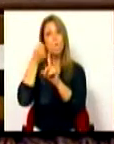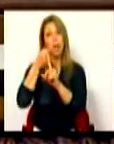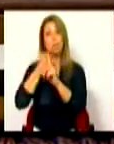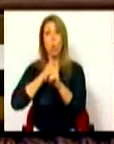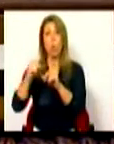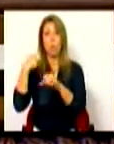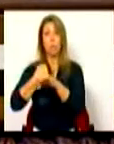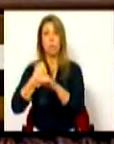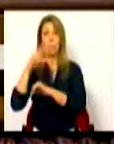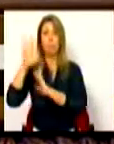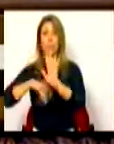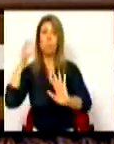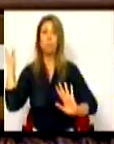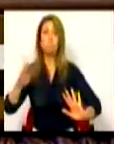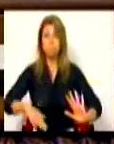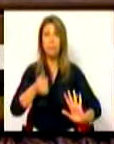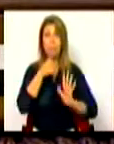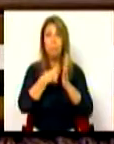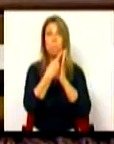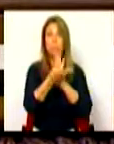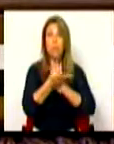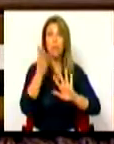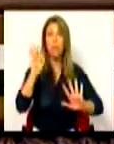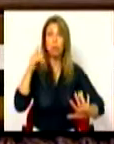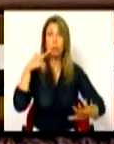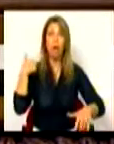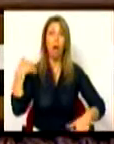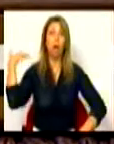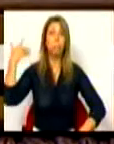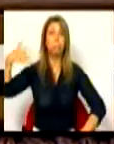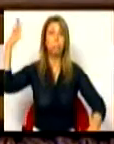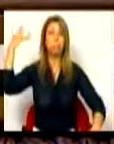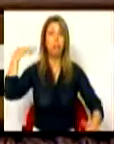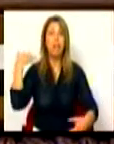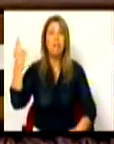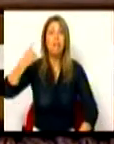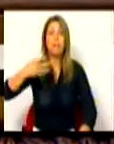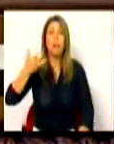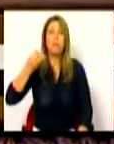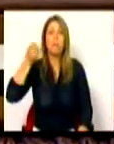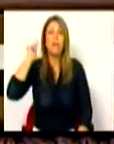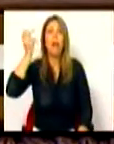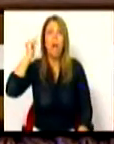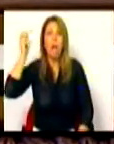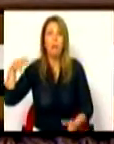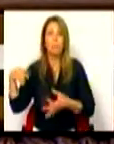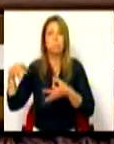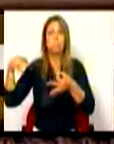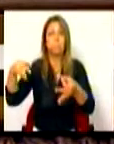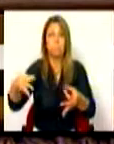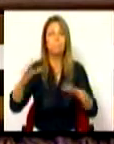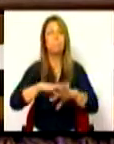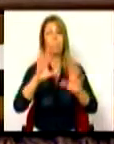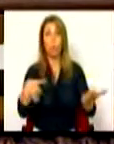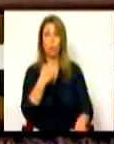que tardava há mais de 20 anos. E é por esse motivo de grande satisfação para o Partido